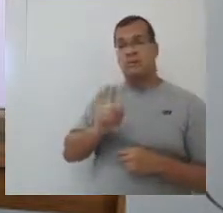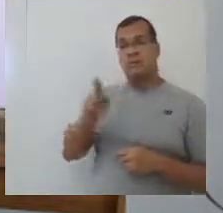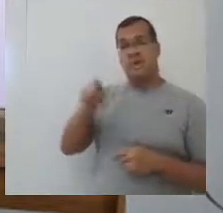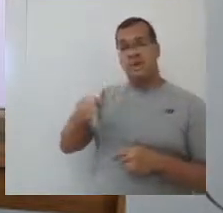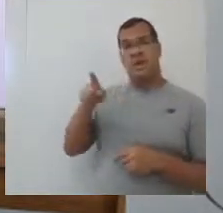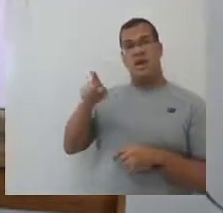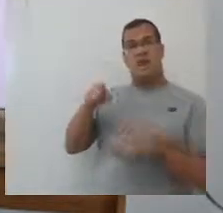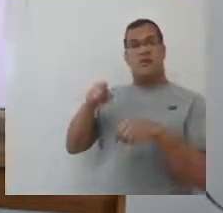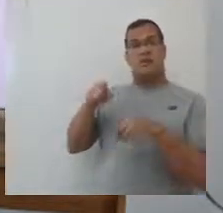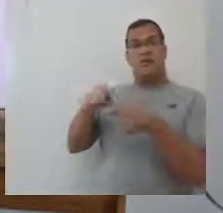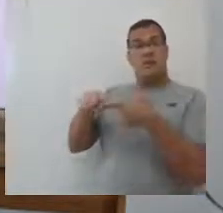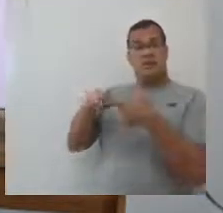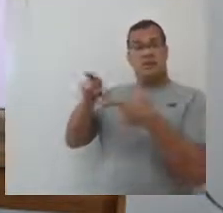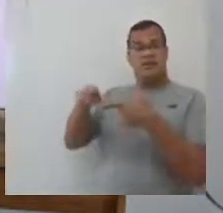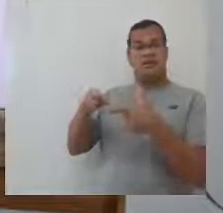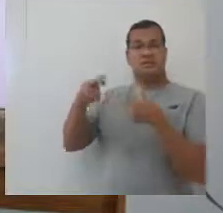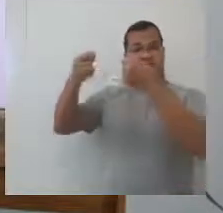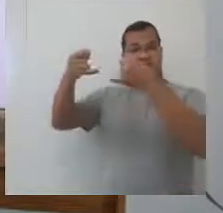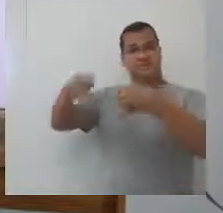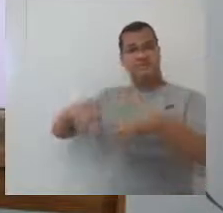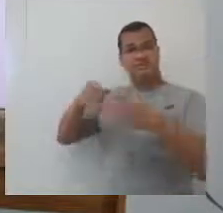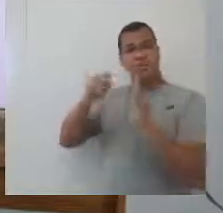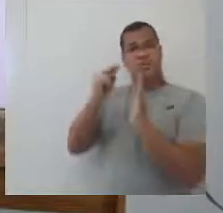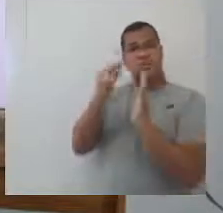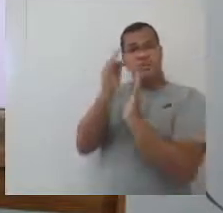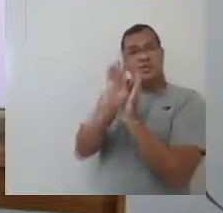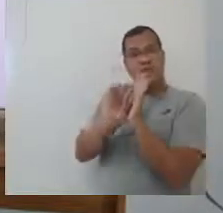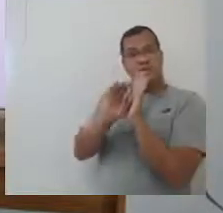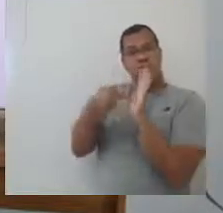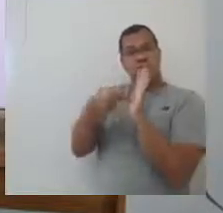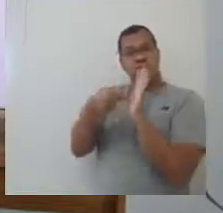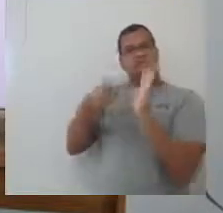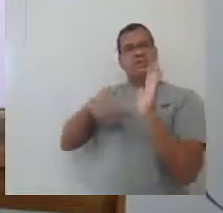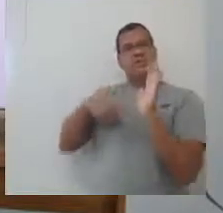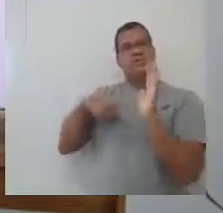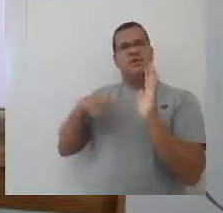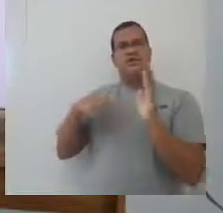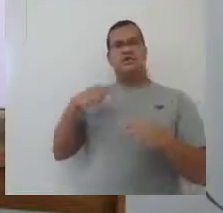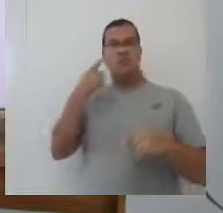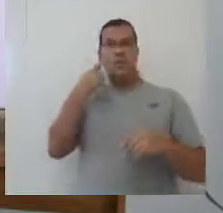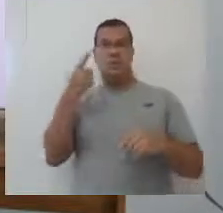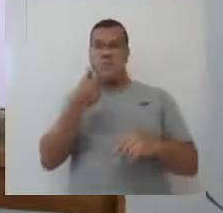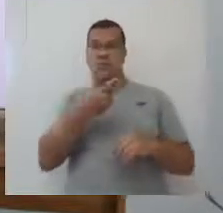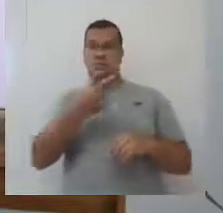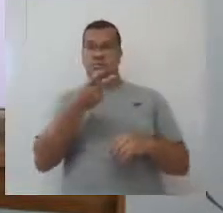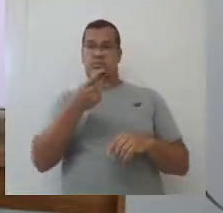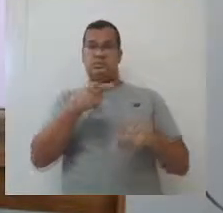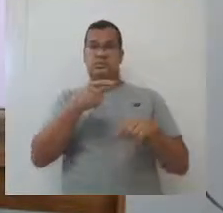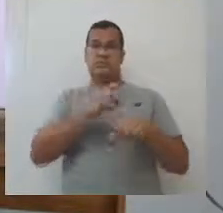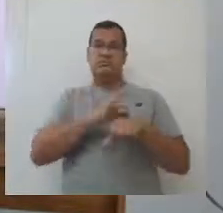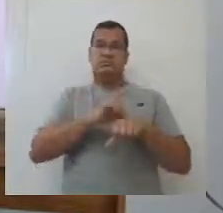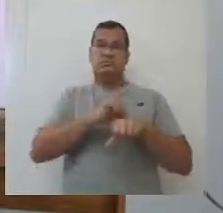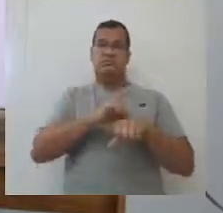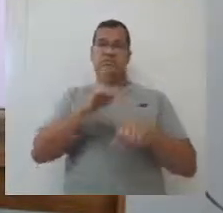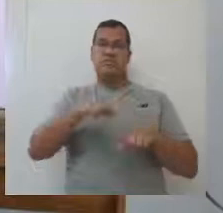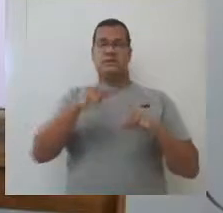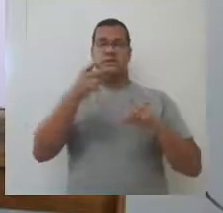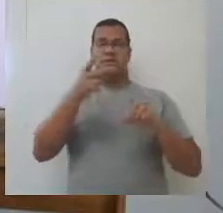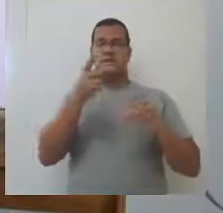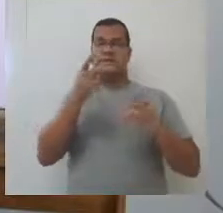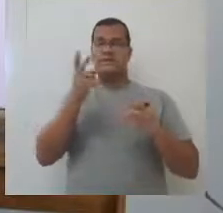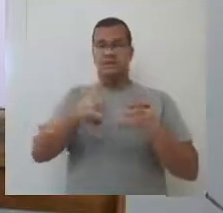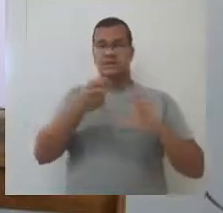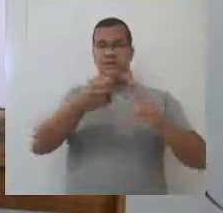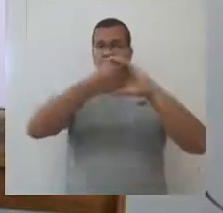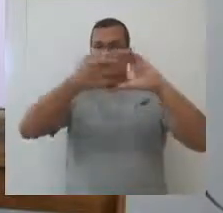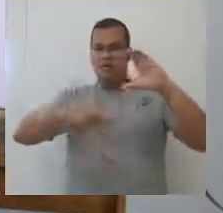é um problema. O problema está dizendo que os olhos escuros são híbridos. Eu acabei de dizer a vocês aqui, toda vez que a característica é híbrida,